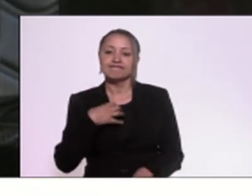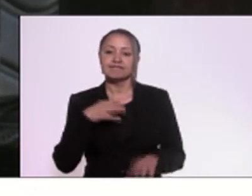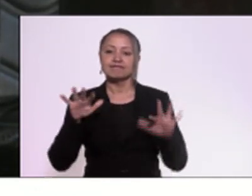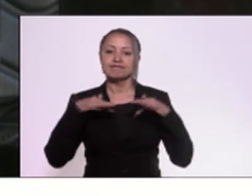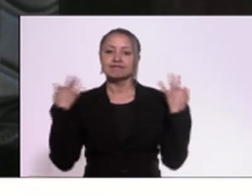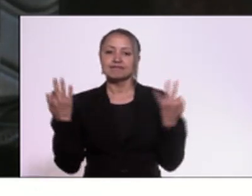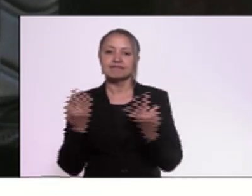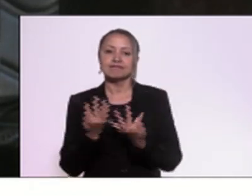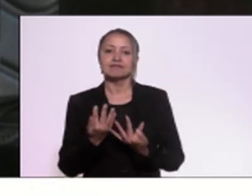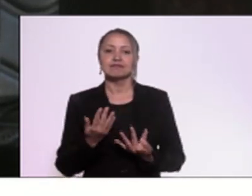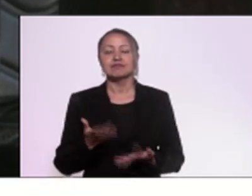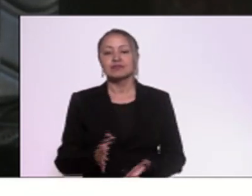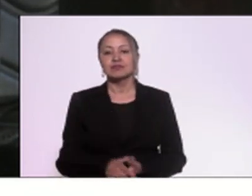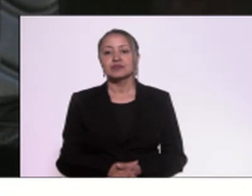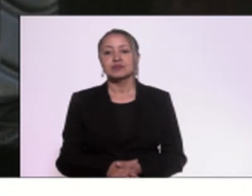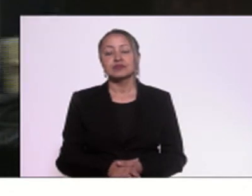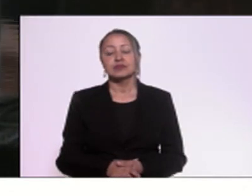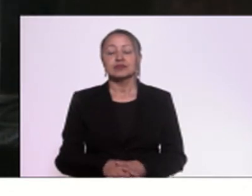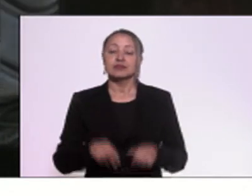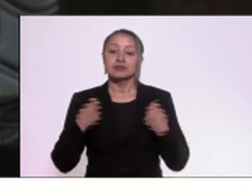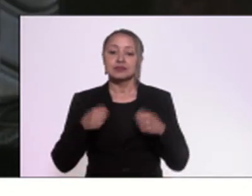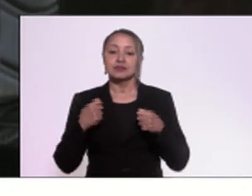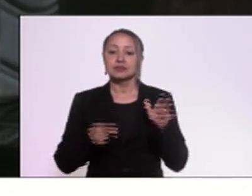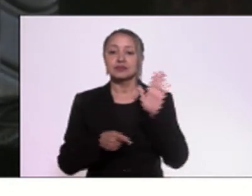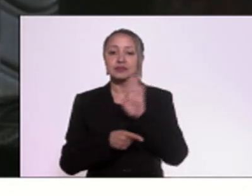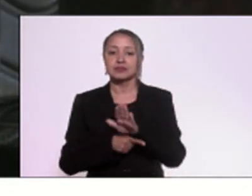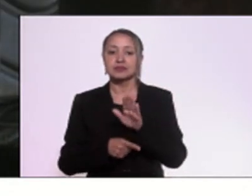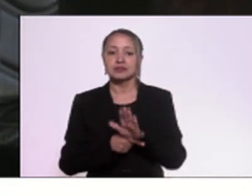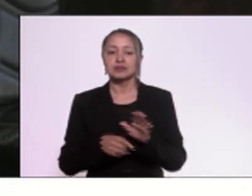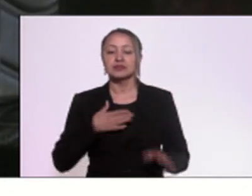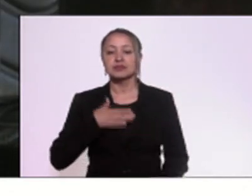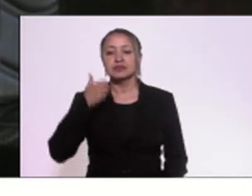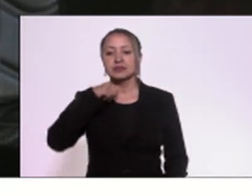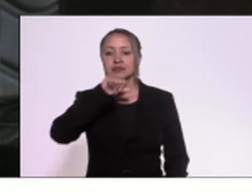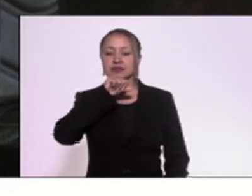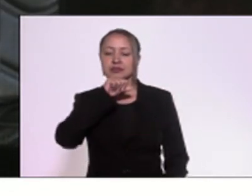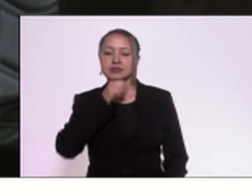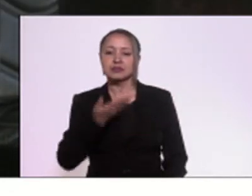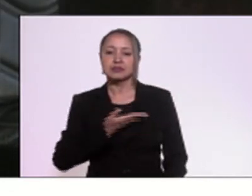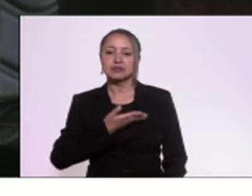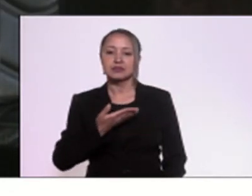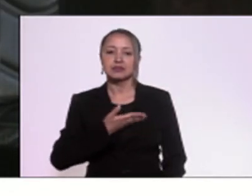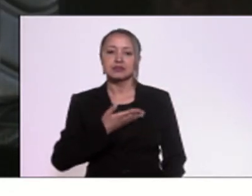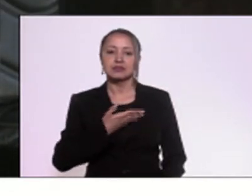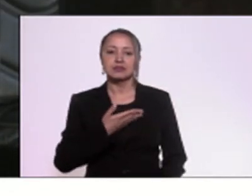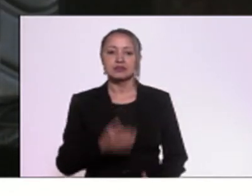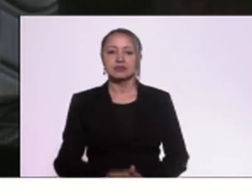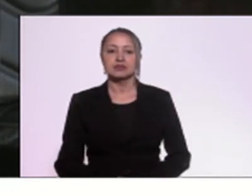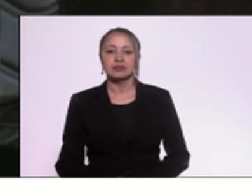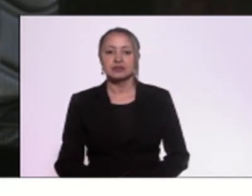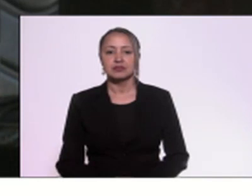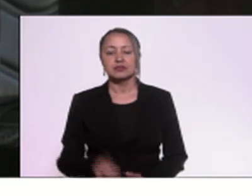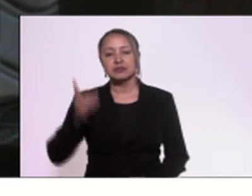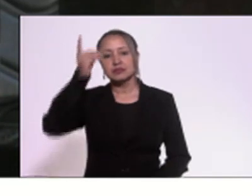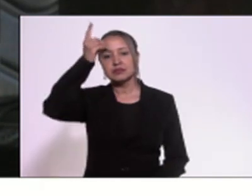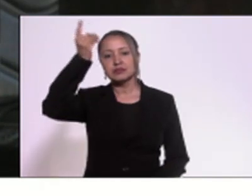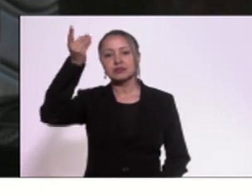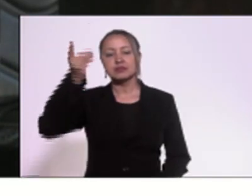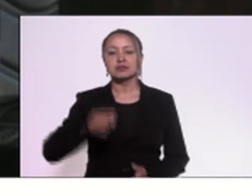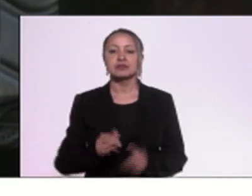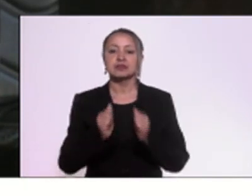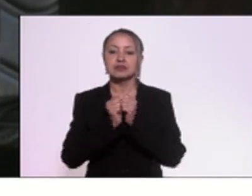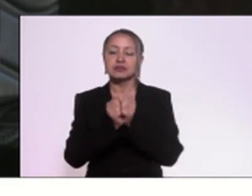vista o momento que a gente vive na área de cultura nesse país, para ser assim mais gentil.